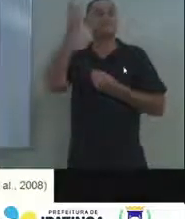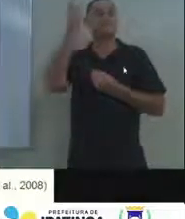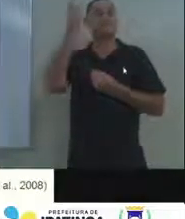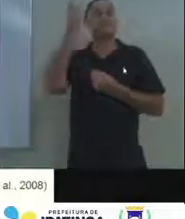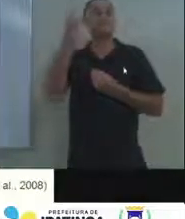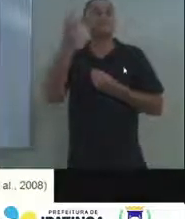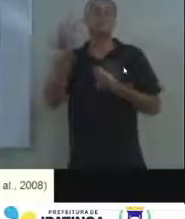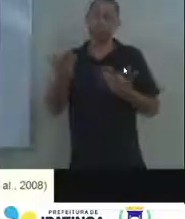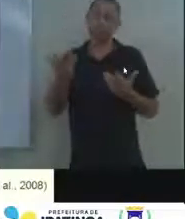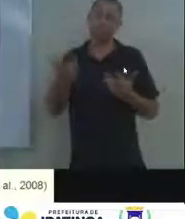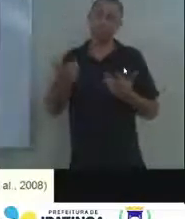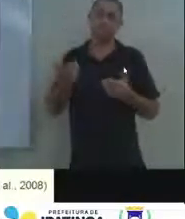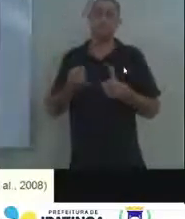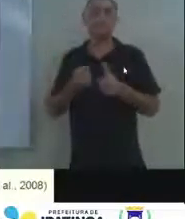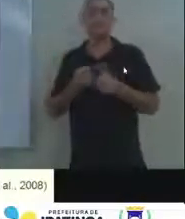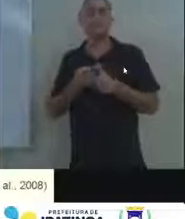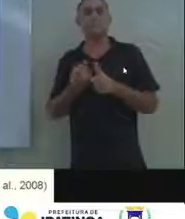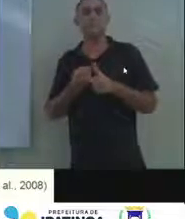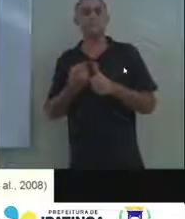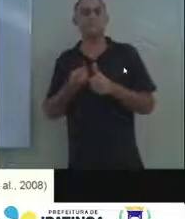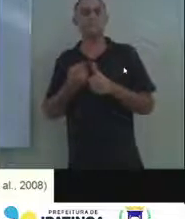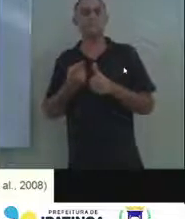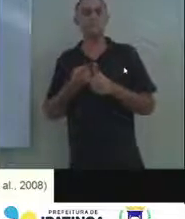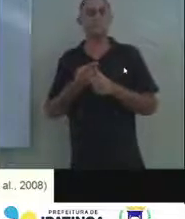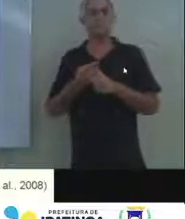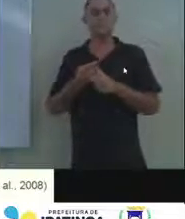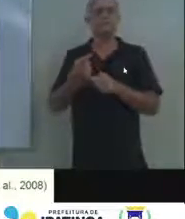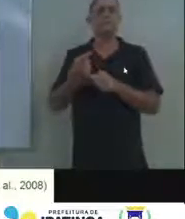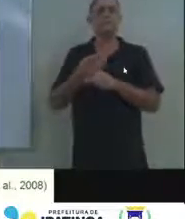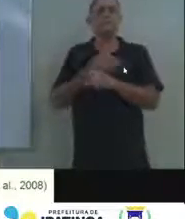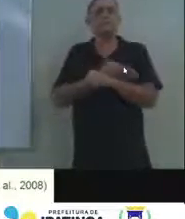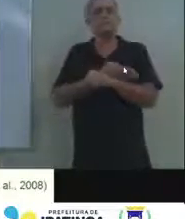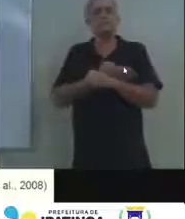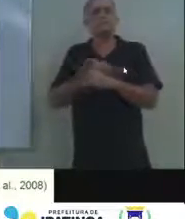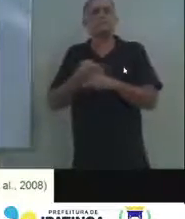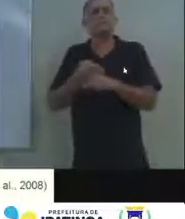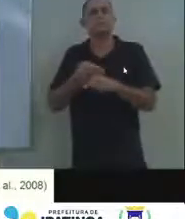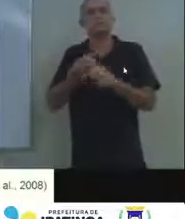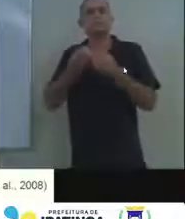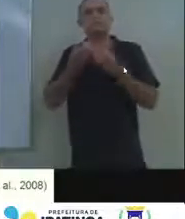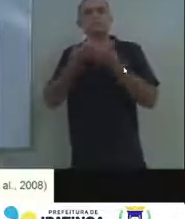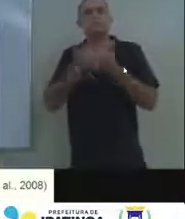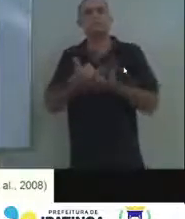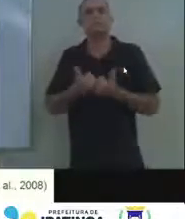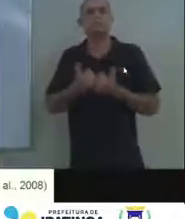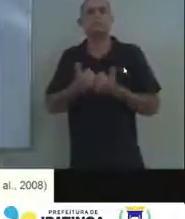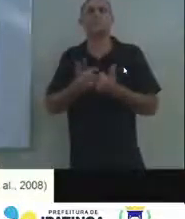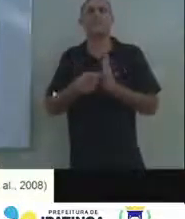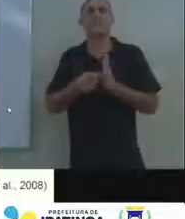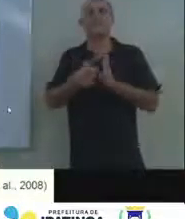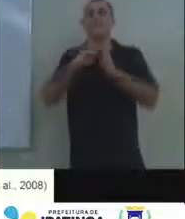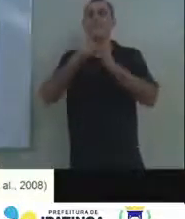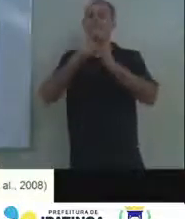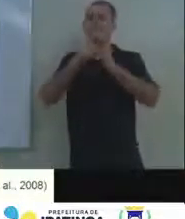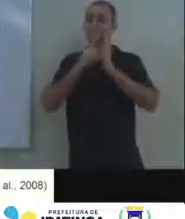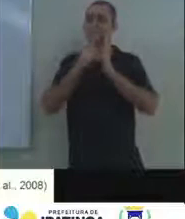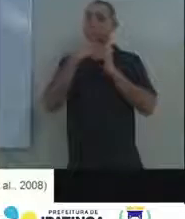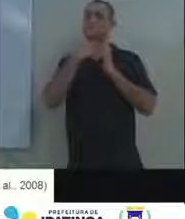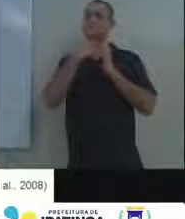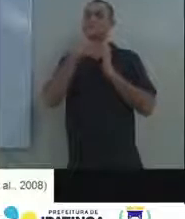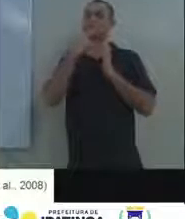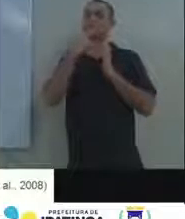Prevenir, instalando hábitos saudáveis antes da minha voz ficar ruim, né?